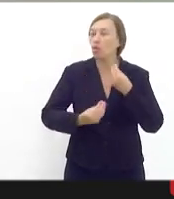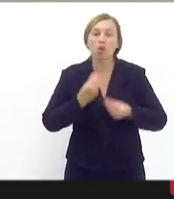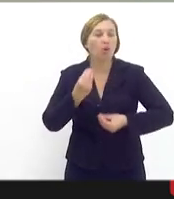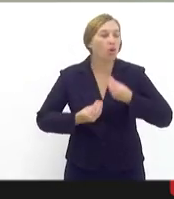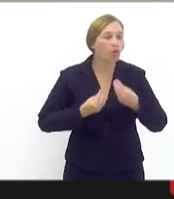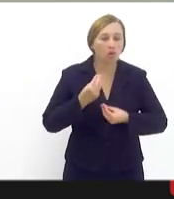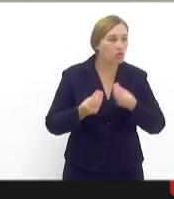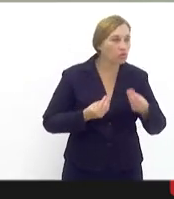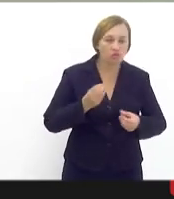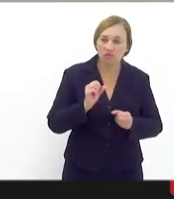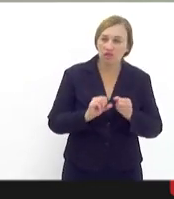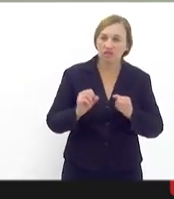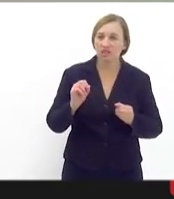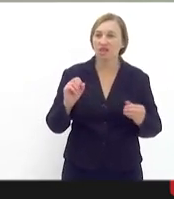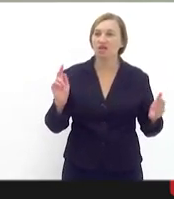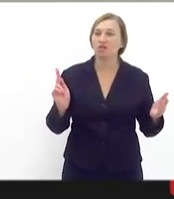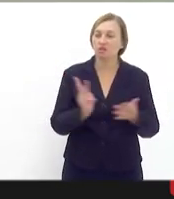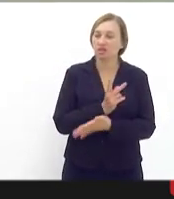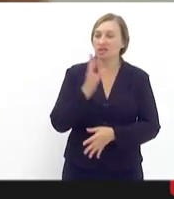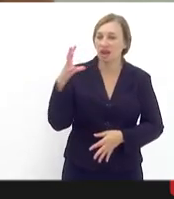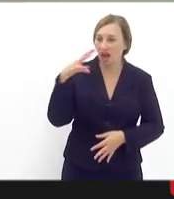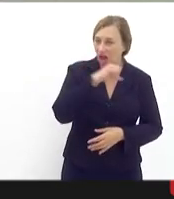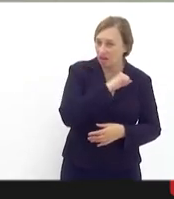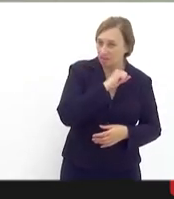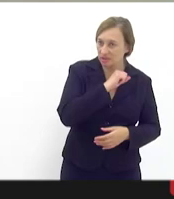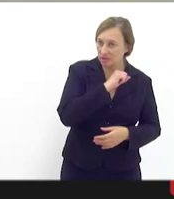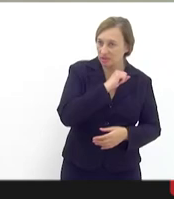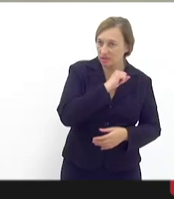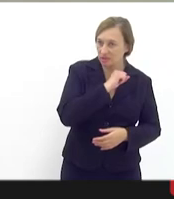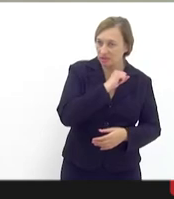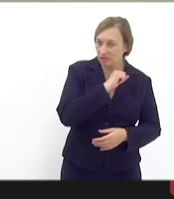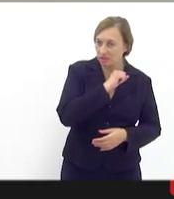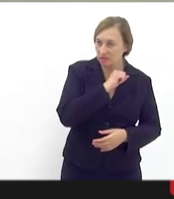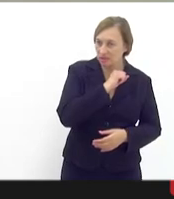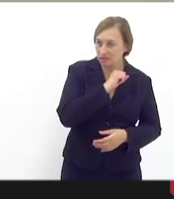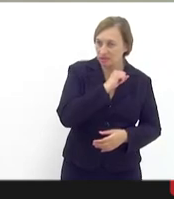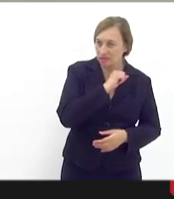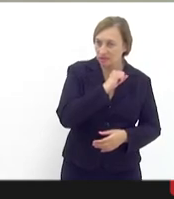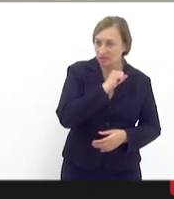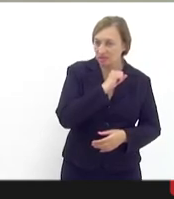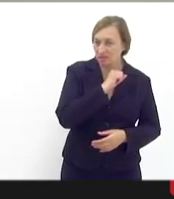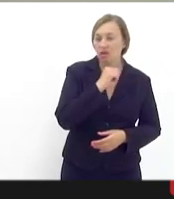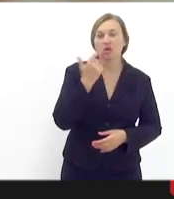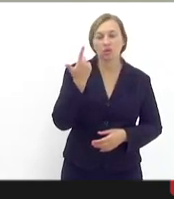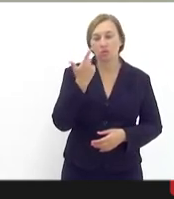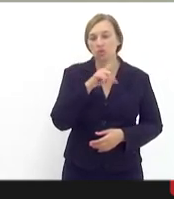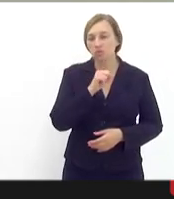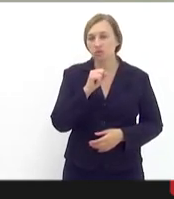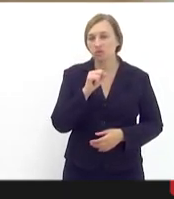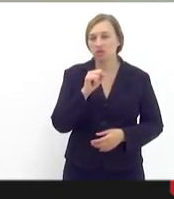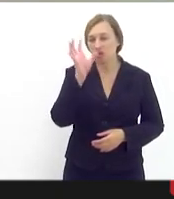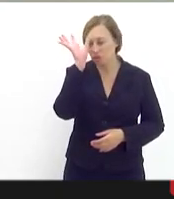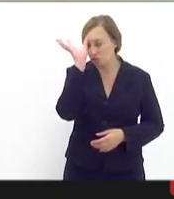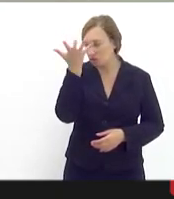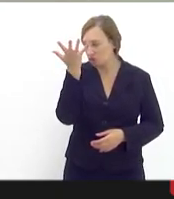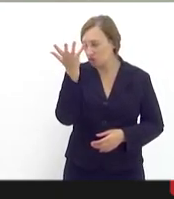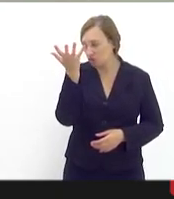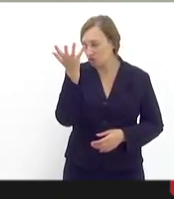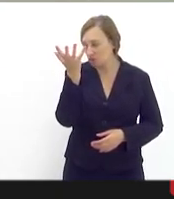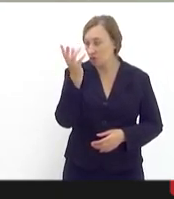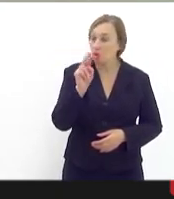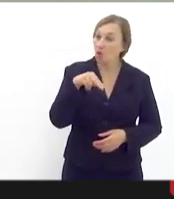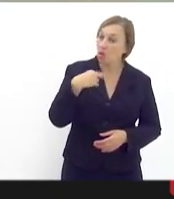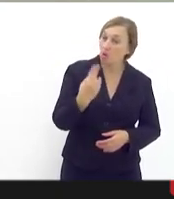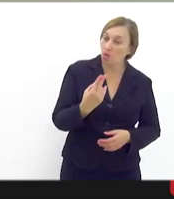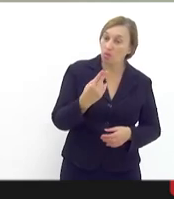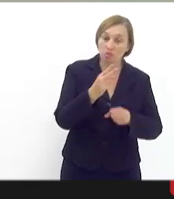poderia fazer isso acontecer de forma rápida, para fazer com que a gente conseguisse resolver, ou pelo menos